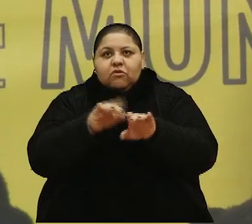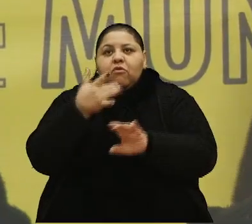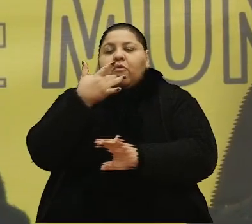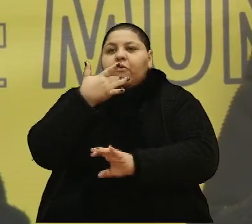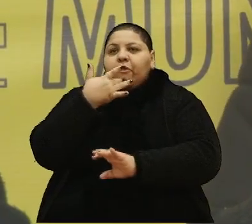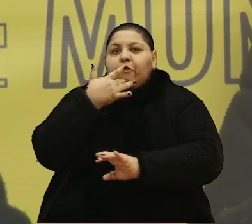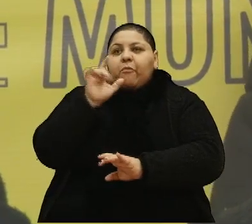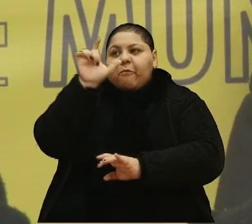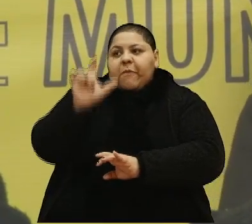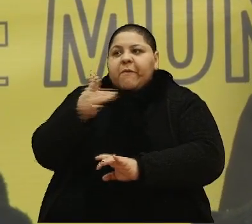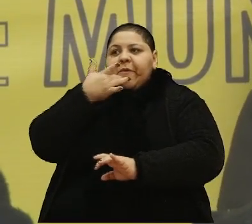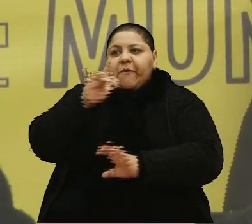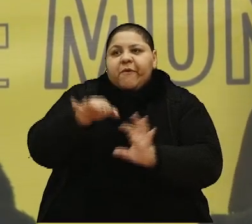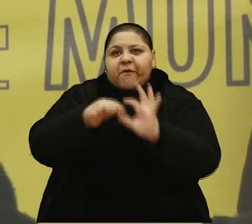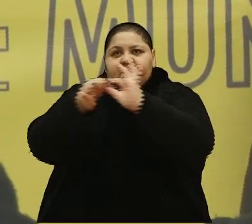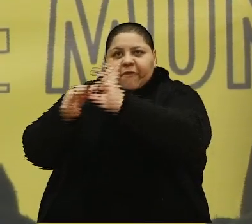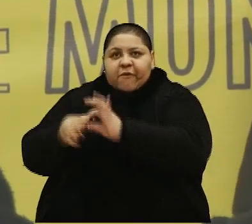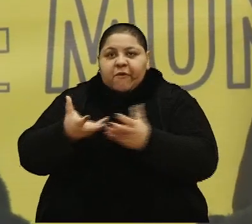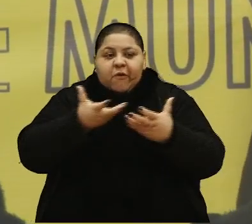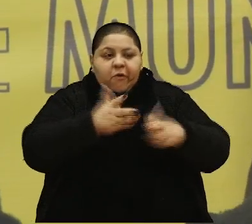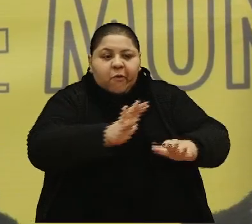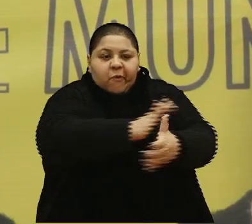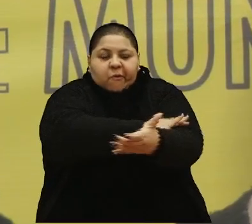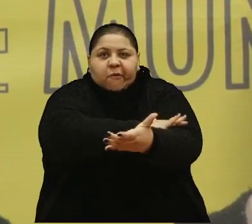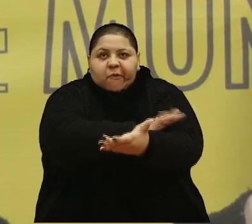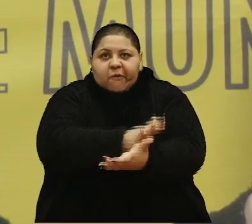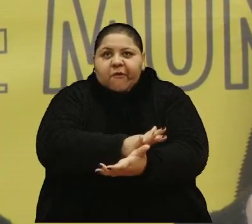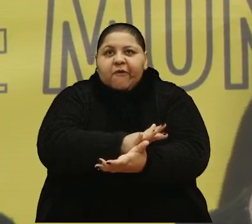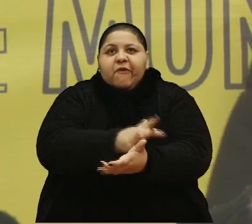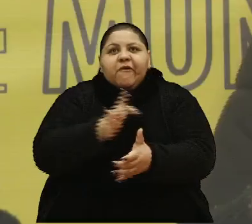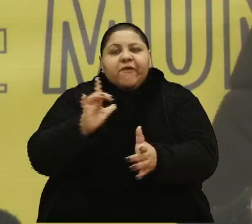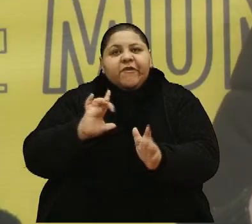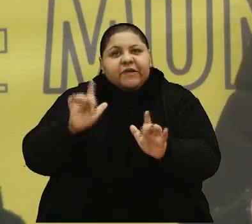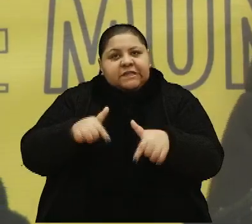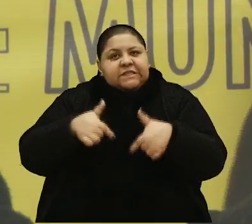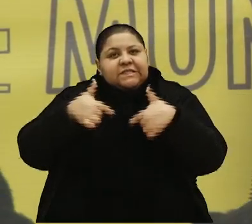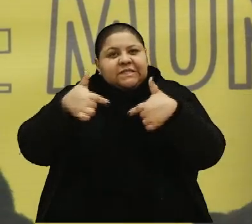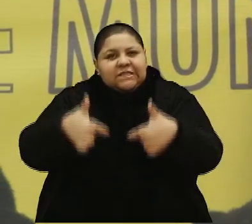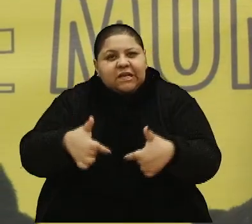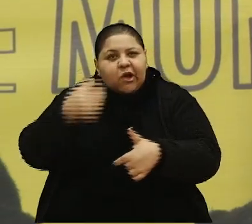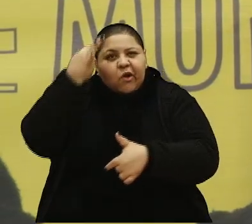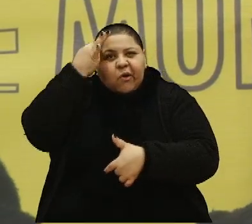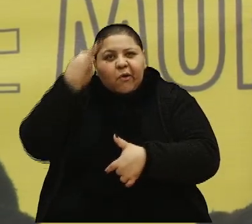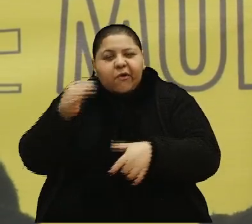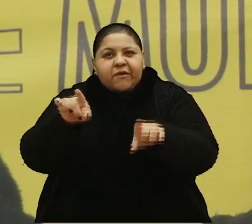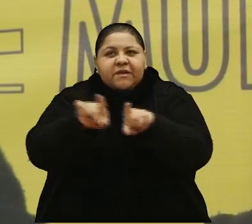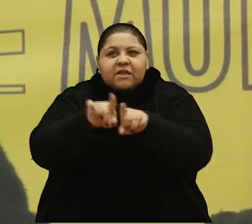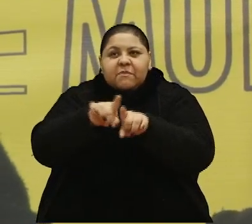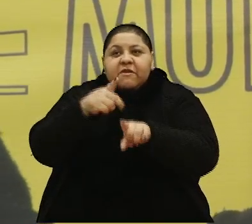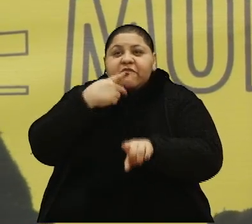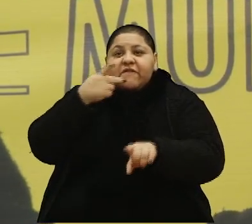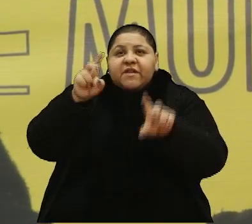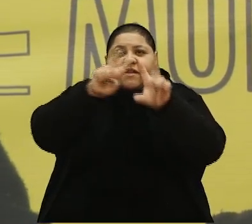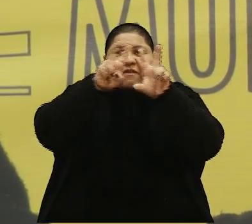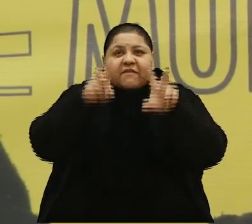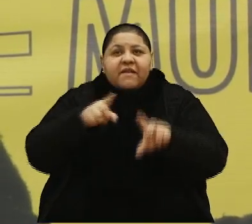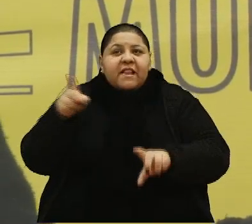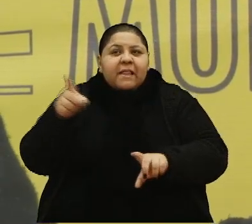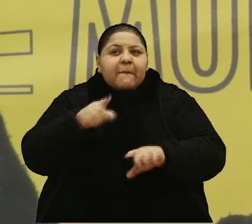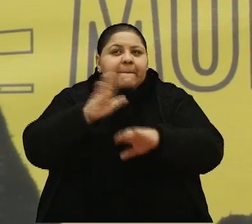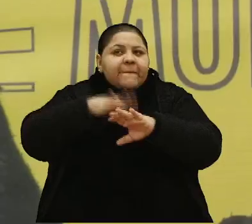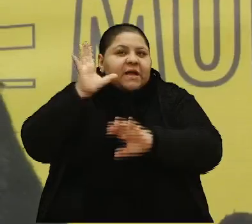branco aliado e antirracista acaba tomando corpo e ciência e também trazendo essa pauta, ela é mais